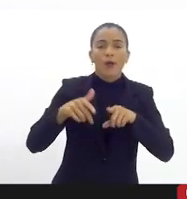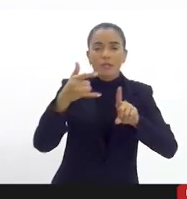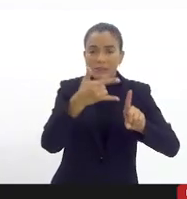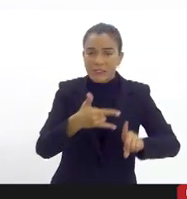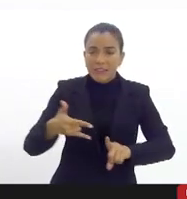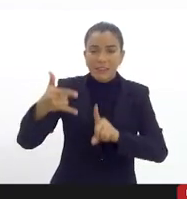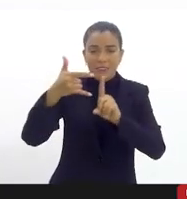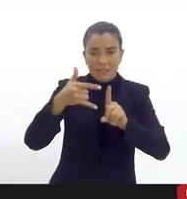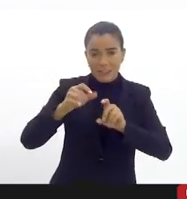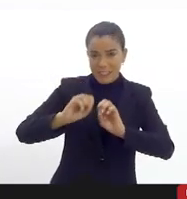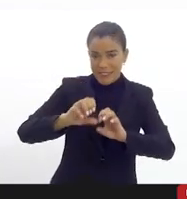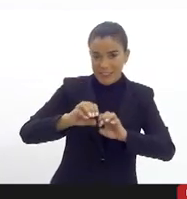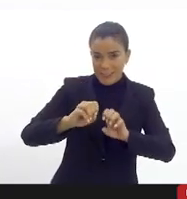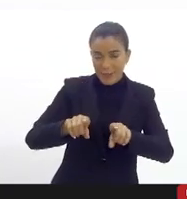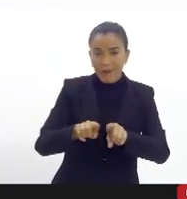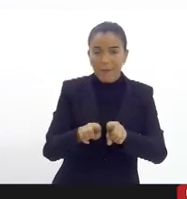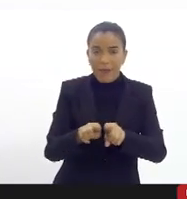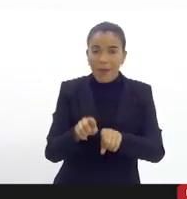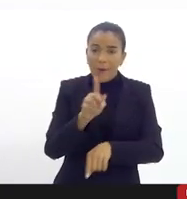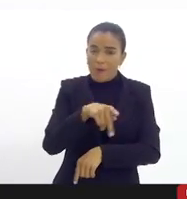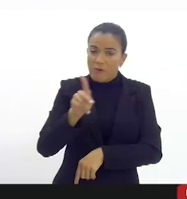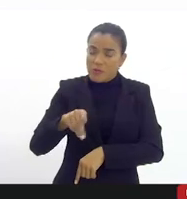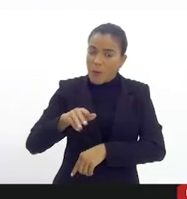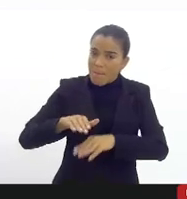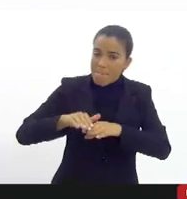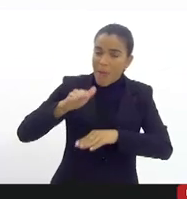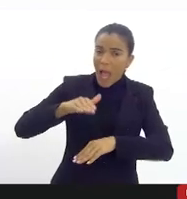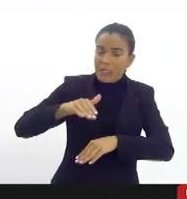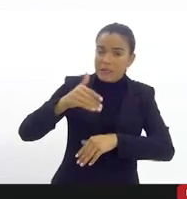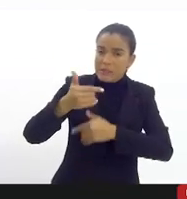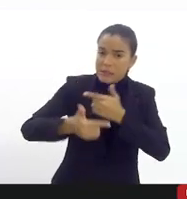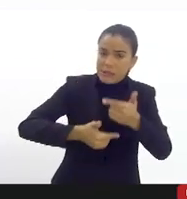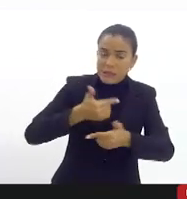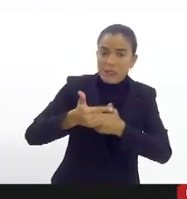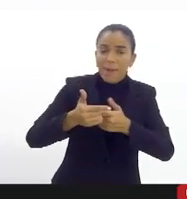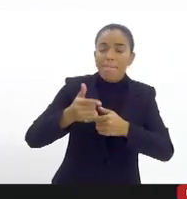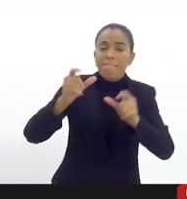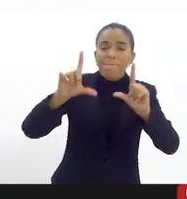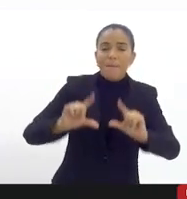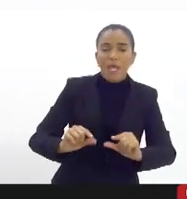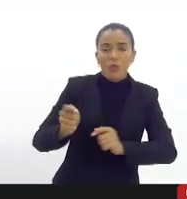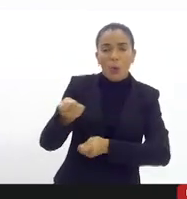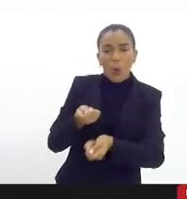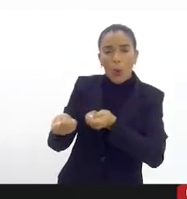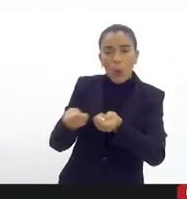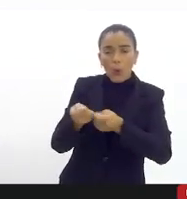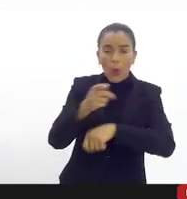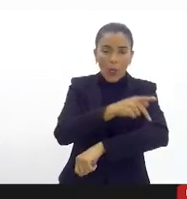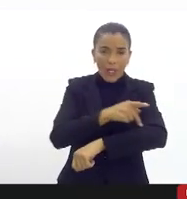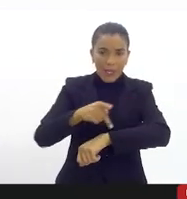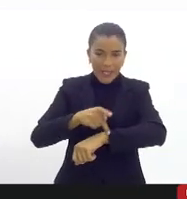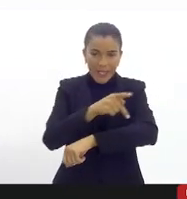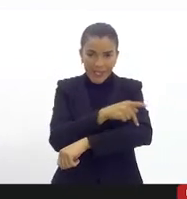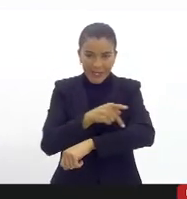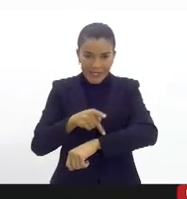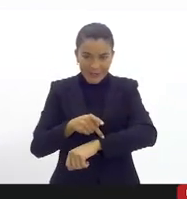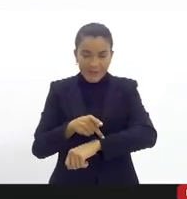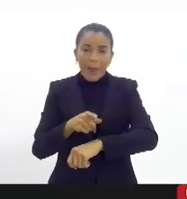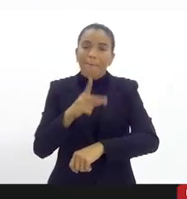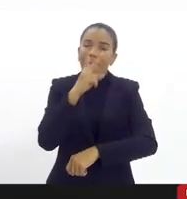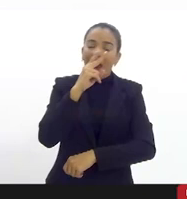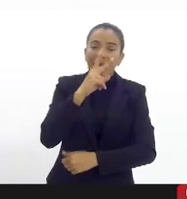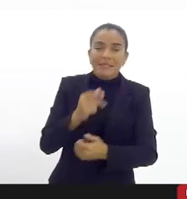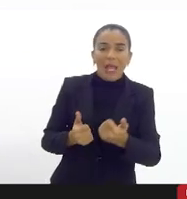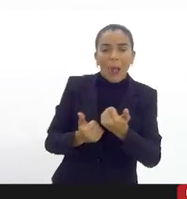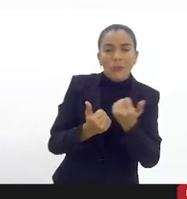sistemas privados de ensino o professor vai tendo cada vez mais menos controle pedagógico sobre a atividade muito mais se torna auxiliar